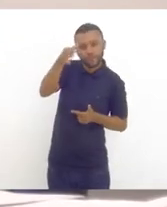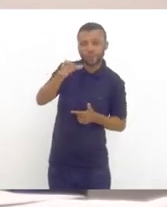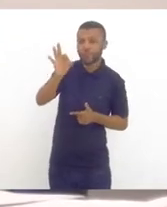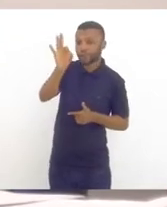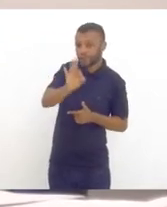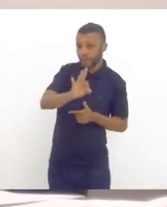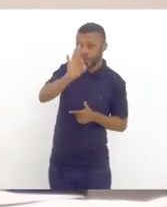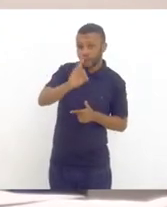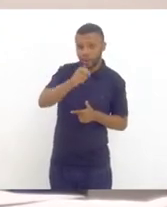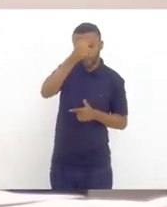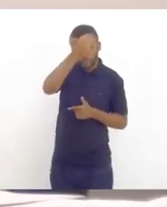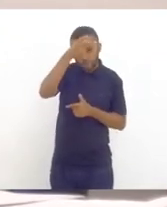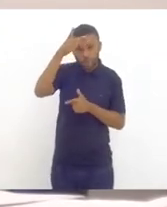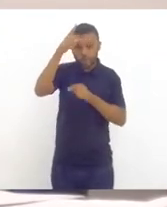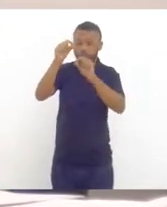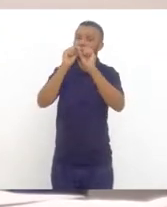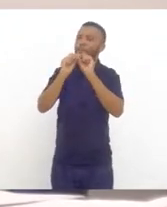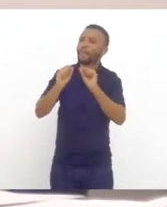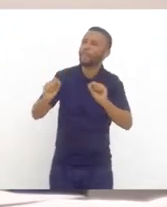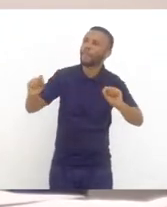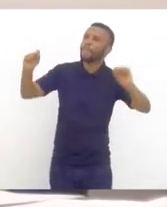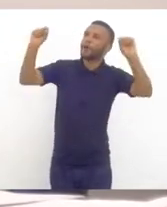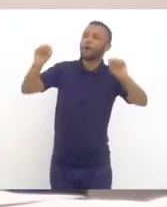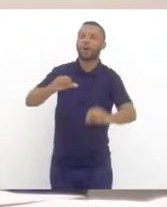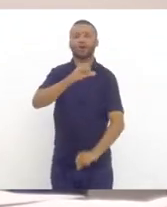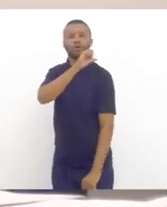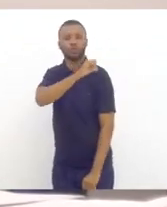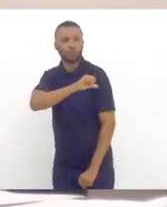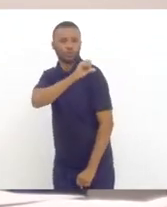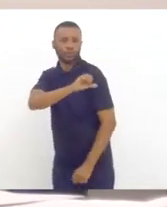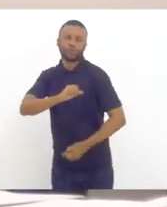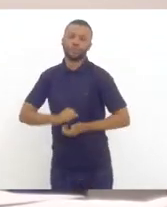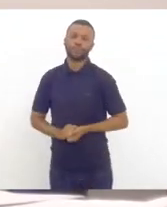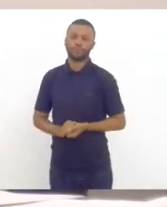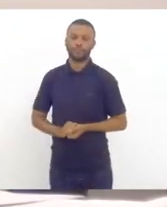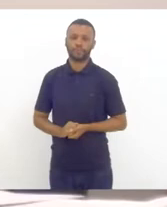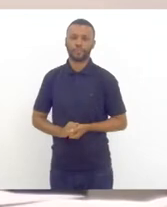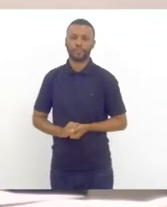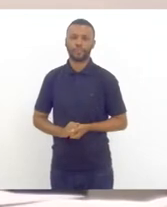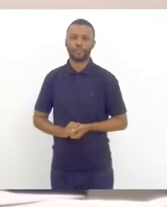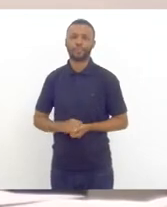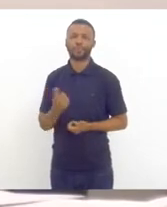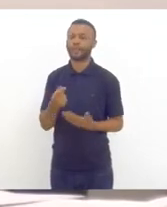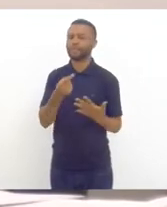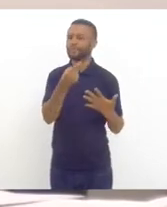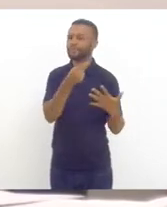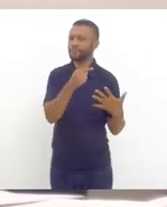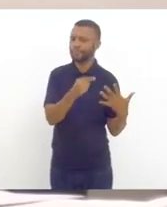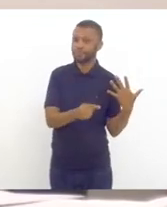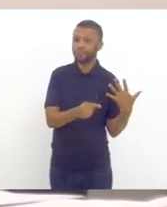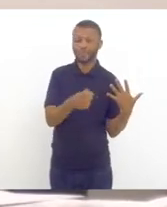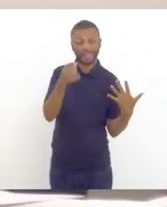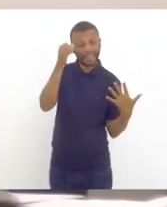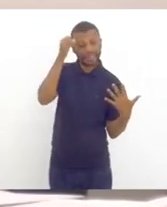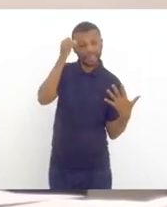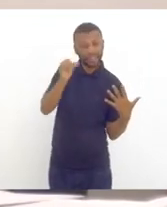demais municípios fluminenses, em condições tais que não impliquem